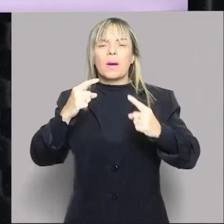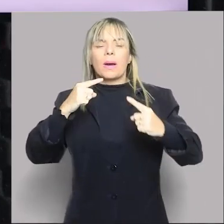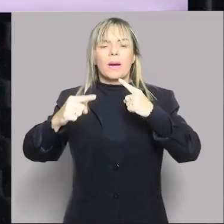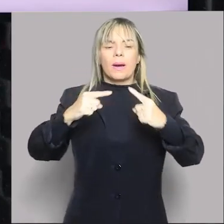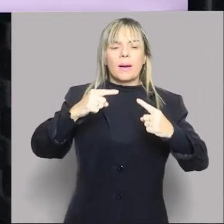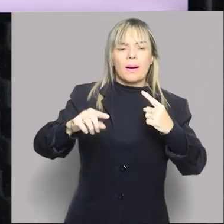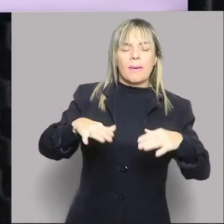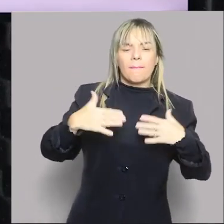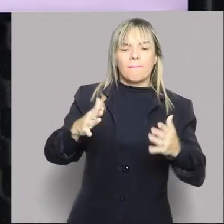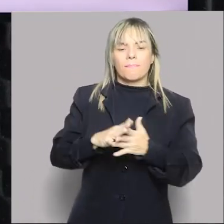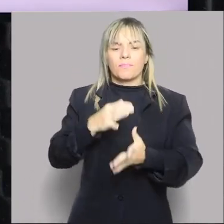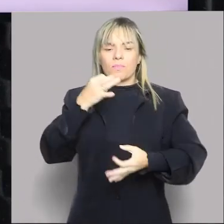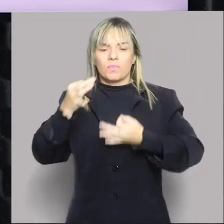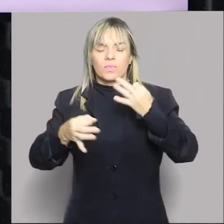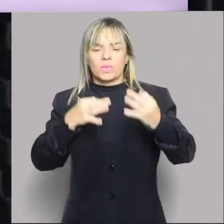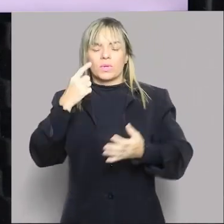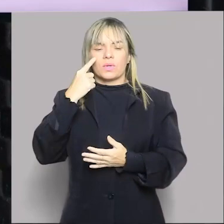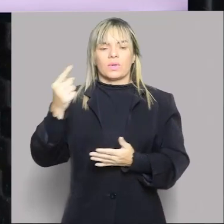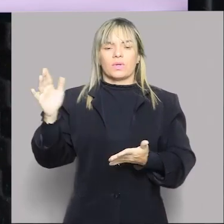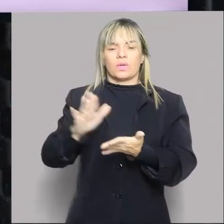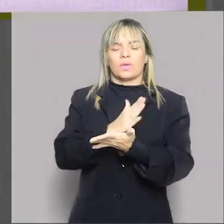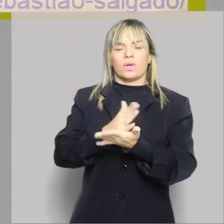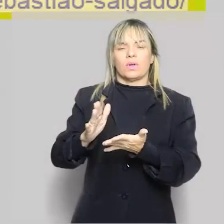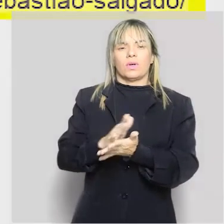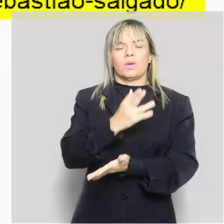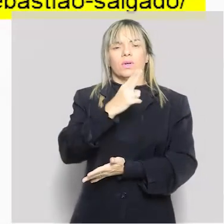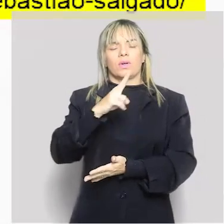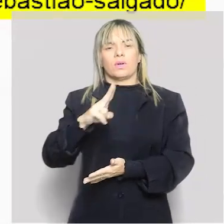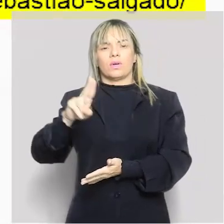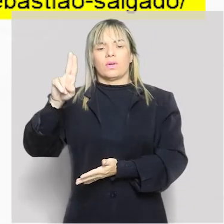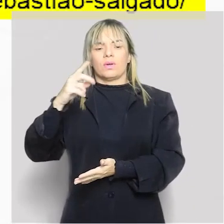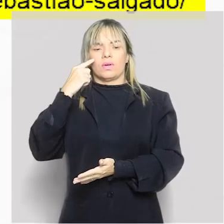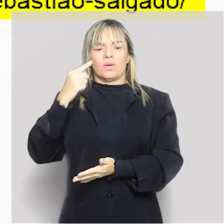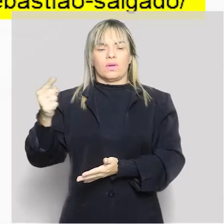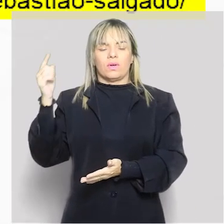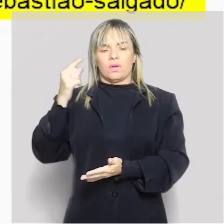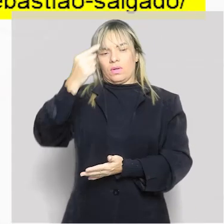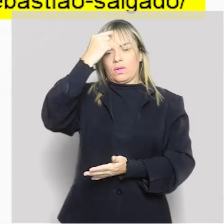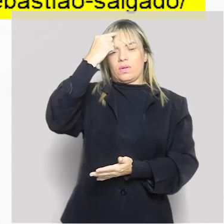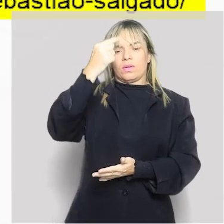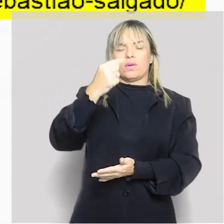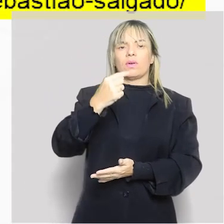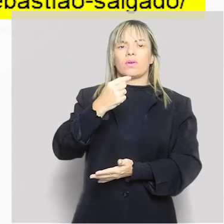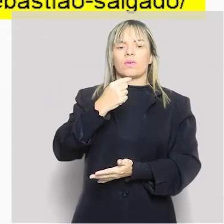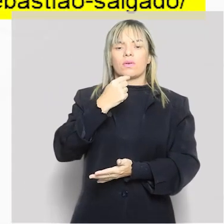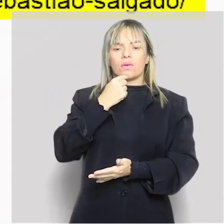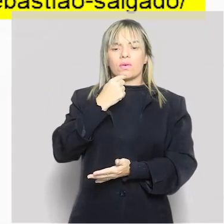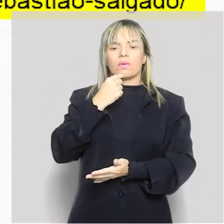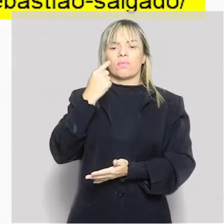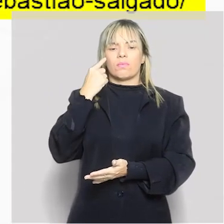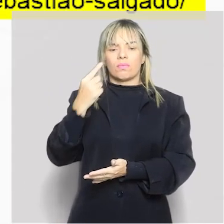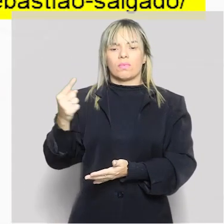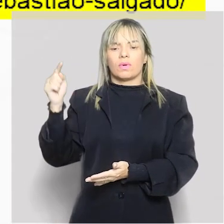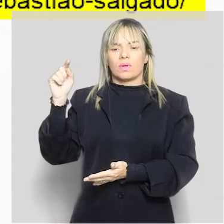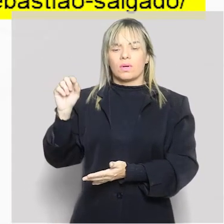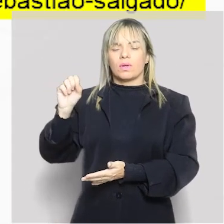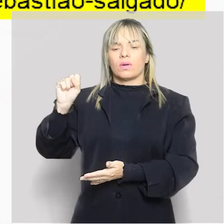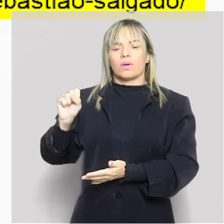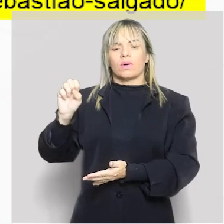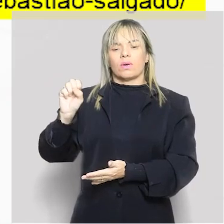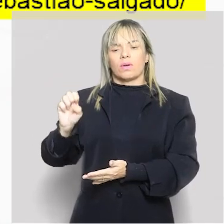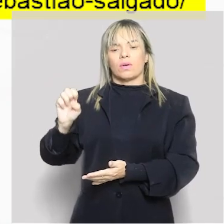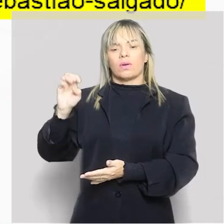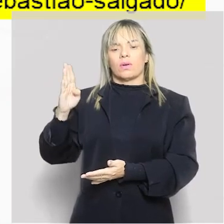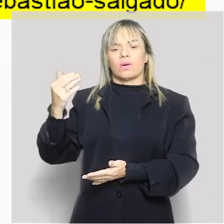isso. Eu coloquei aqui alguns nomes, vou deixar a imagem que foi do Sebastião Salgado, que é brasileiro. E